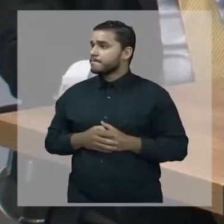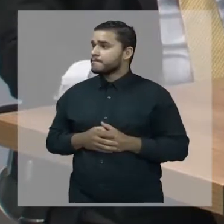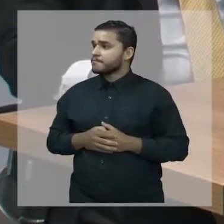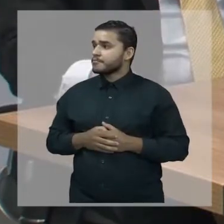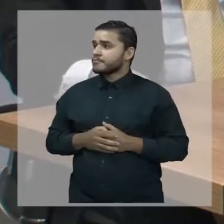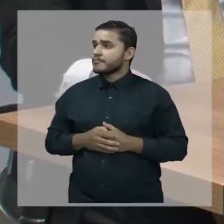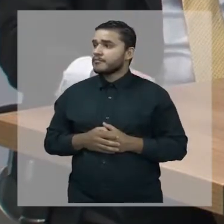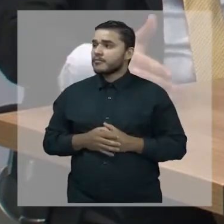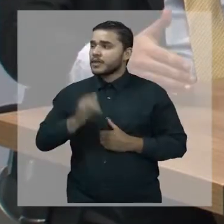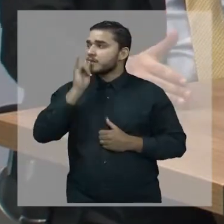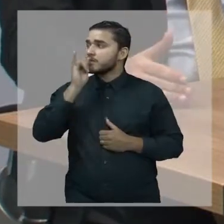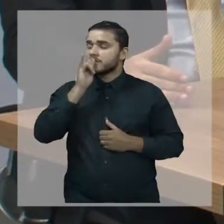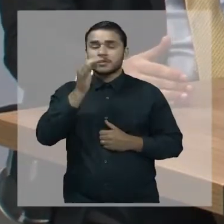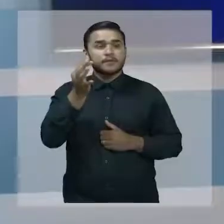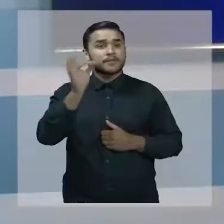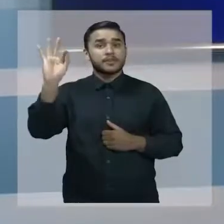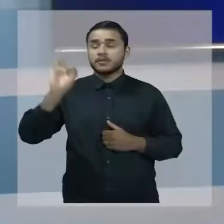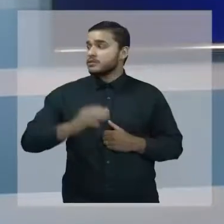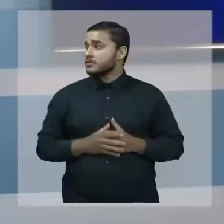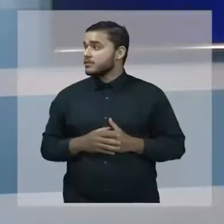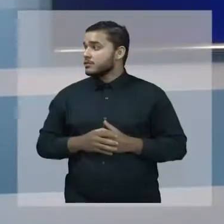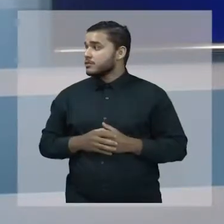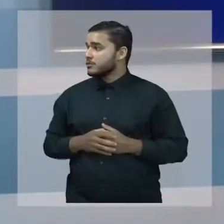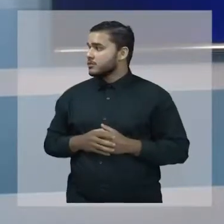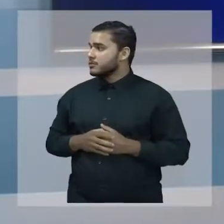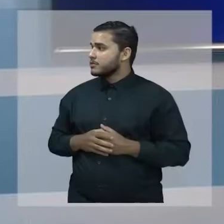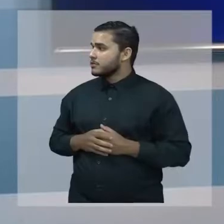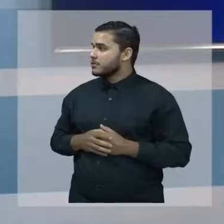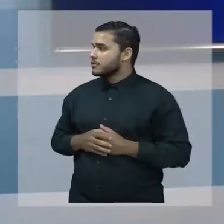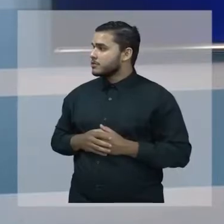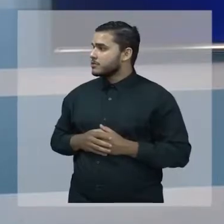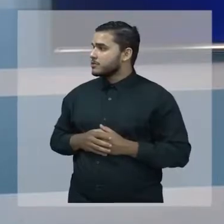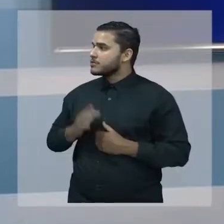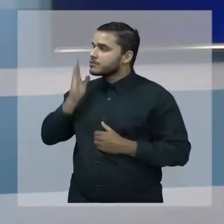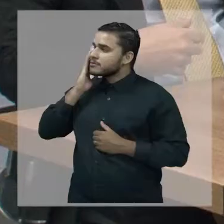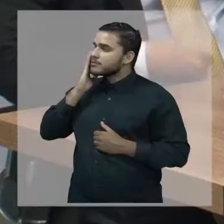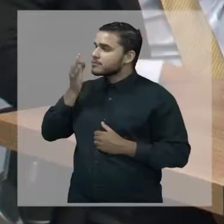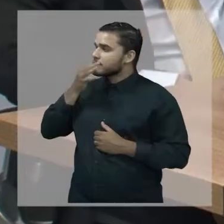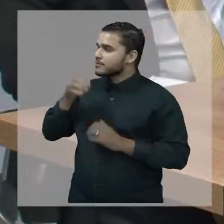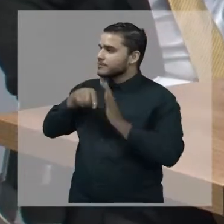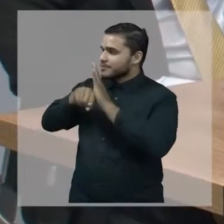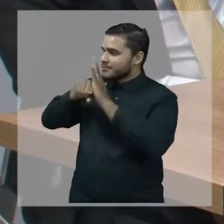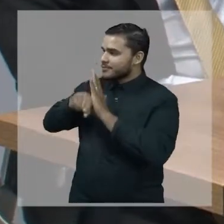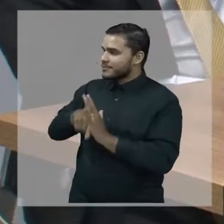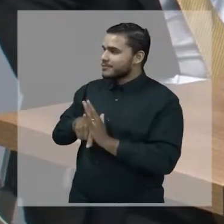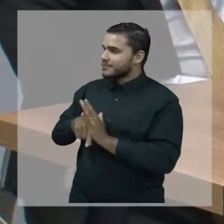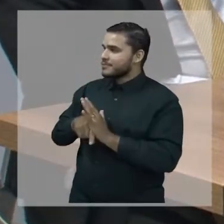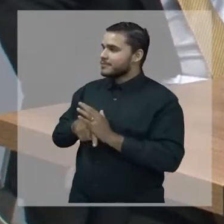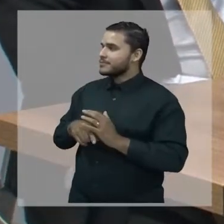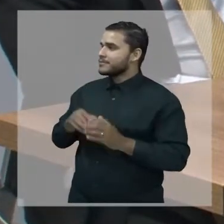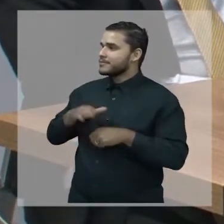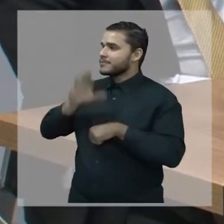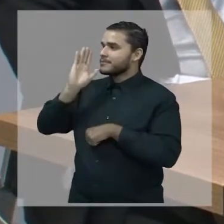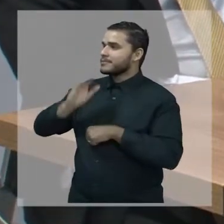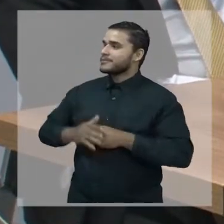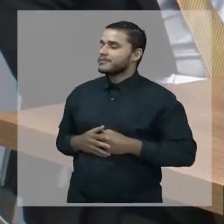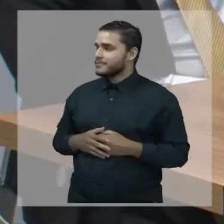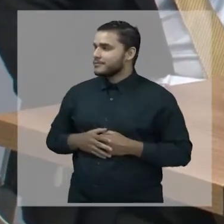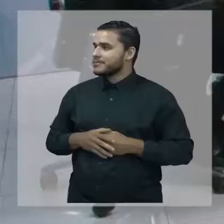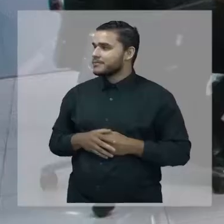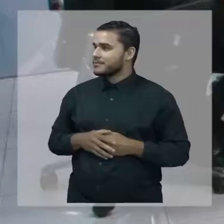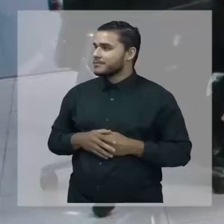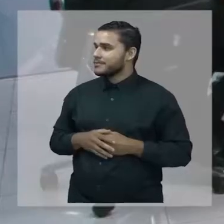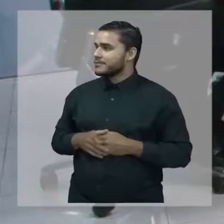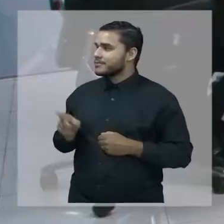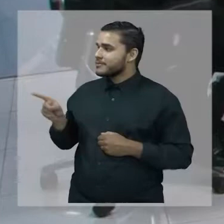O governo Alemanha, americano. A França com esse estatismo Quem dirigista, pesquisa se mais quebrou. é você, Maia Pinto, então é o Mardônio. Martônio. Quem o quê?